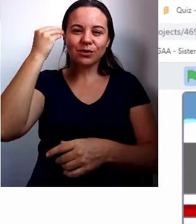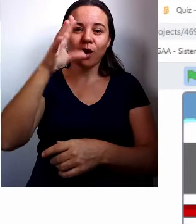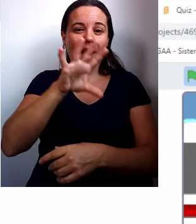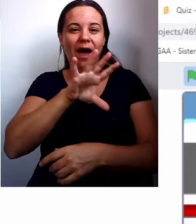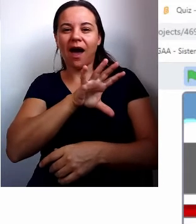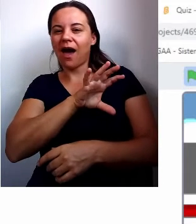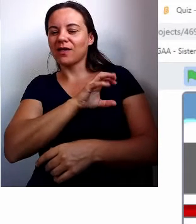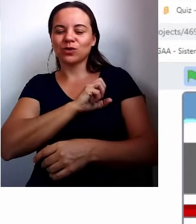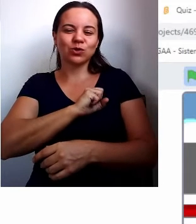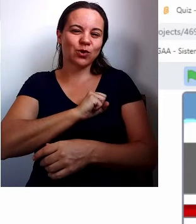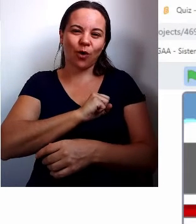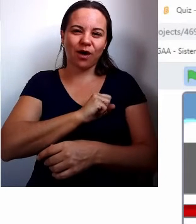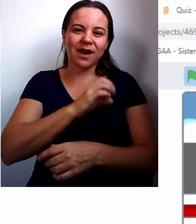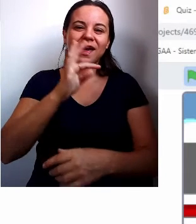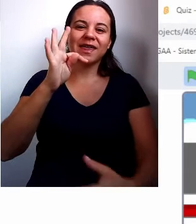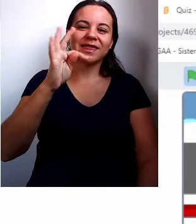questão.